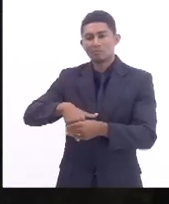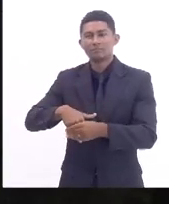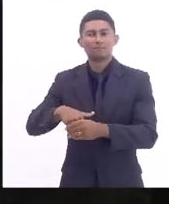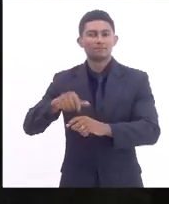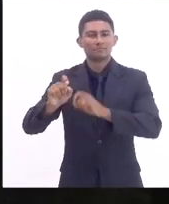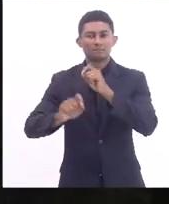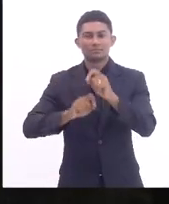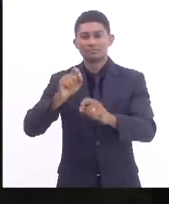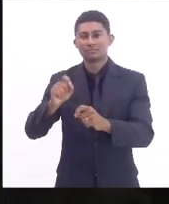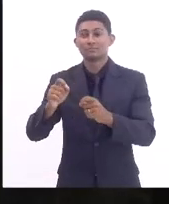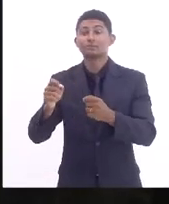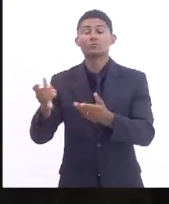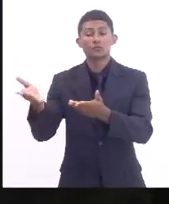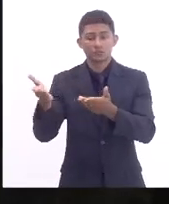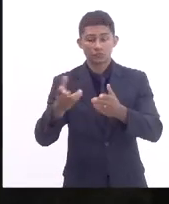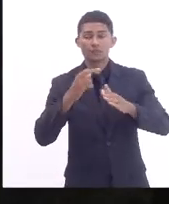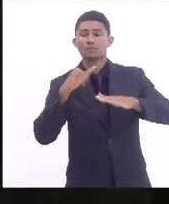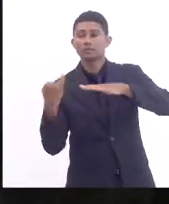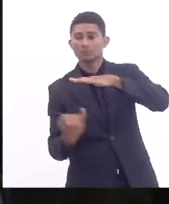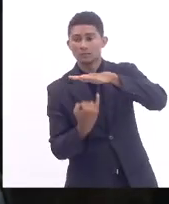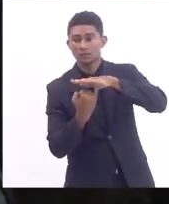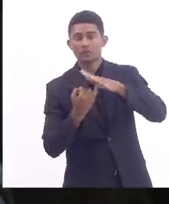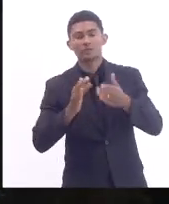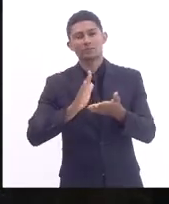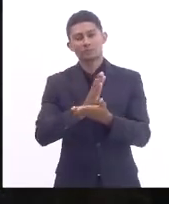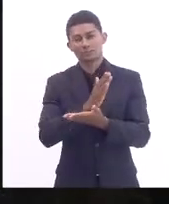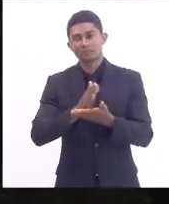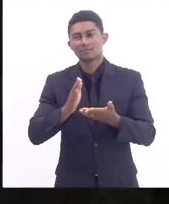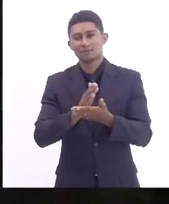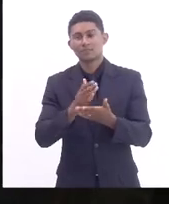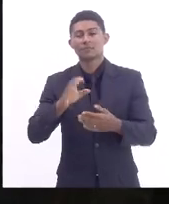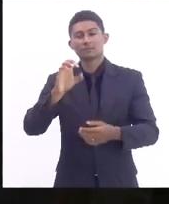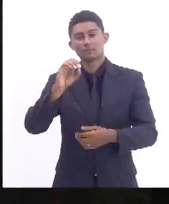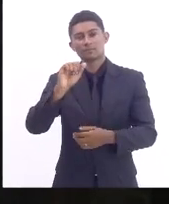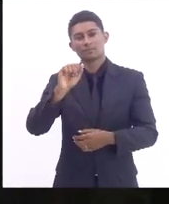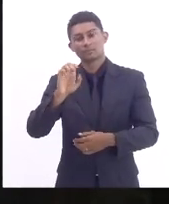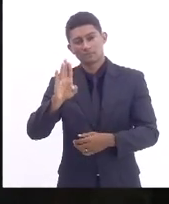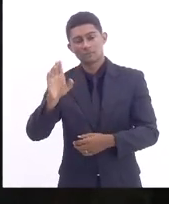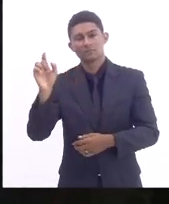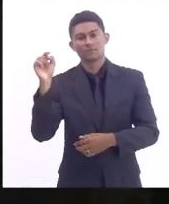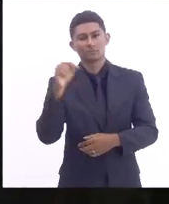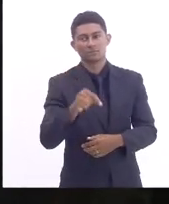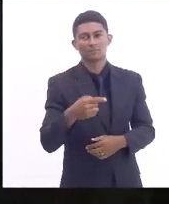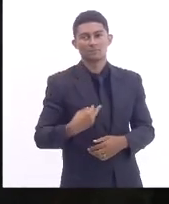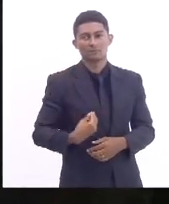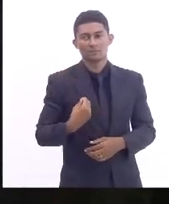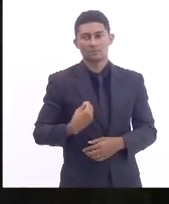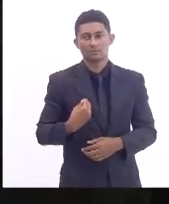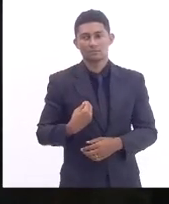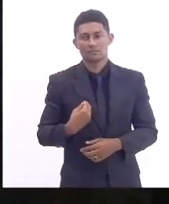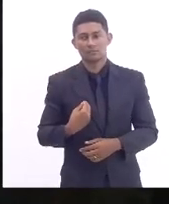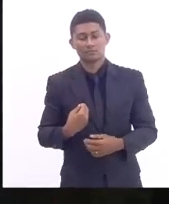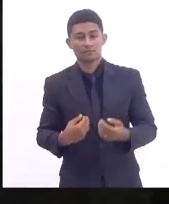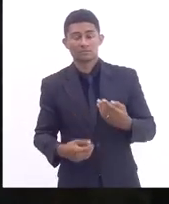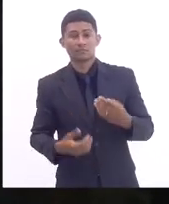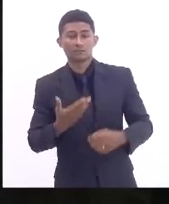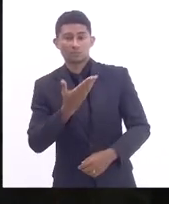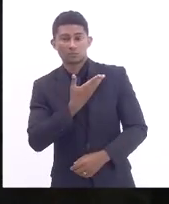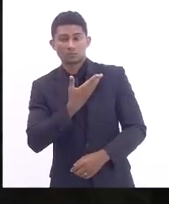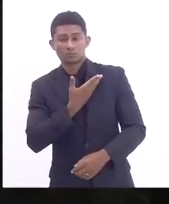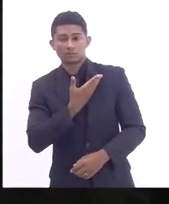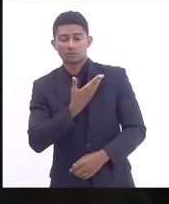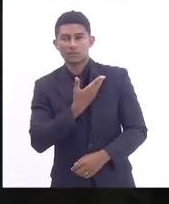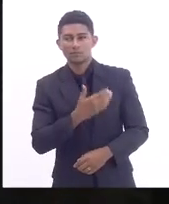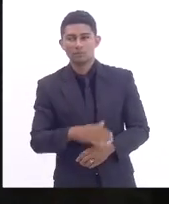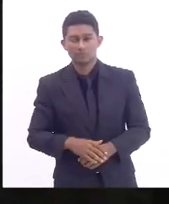comissão eleitoral convidou algumas instituições para supervisão e ao aberta vá lá na pessoa do alvo meu companheiro arte